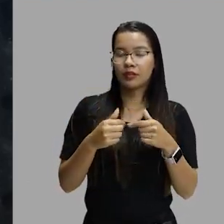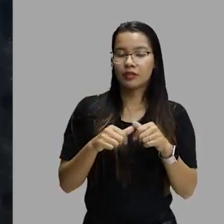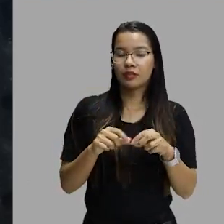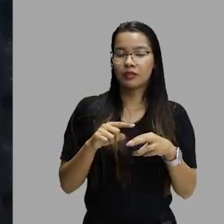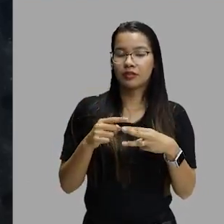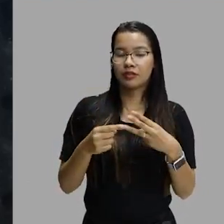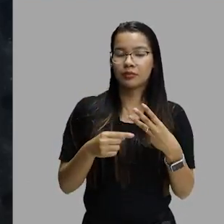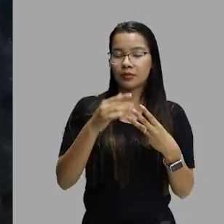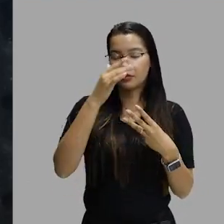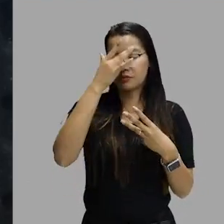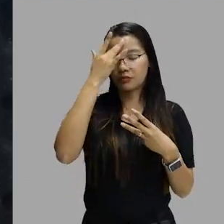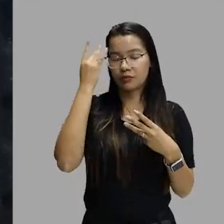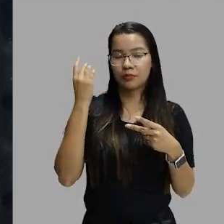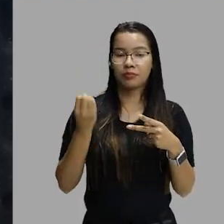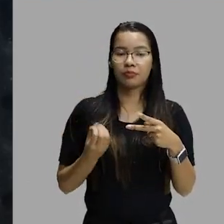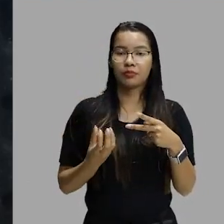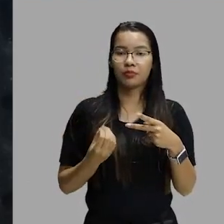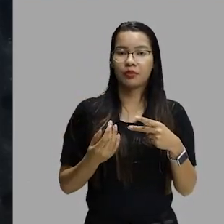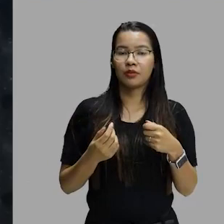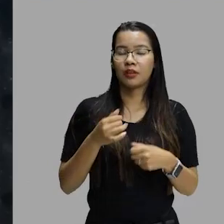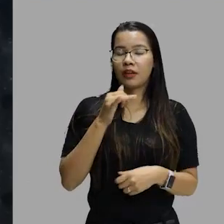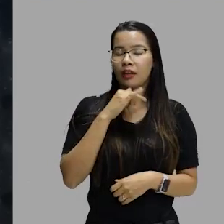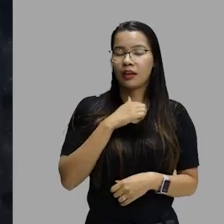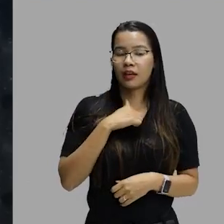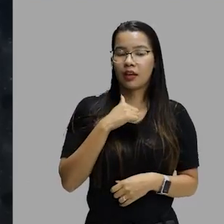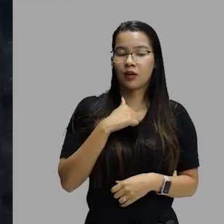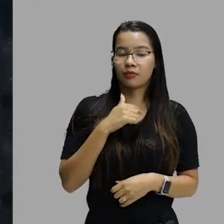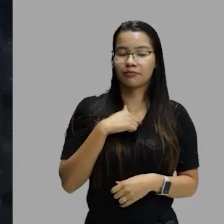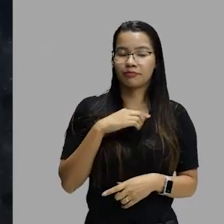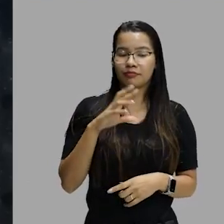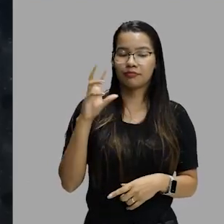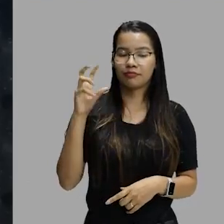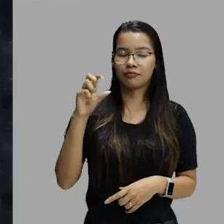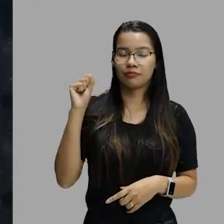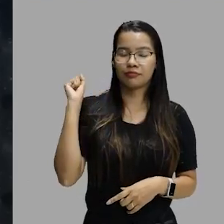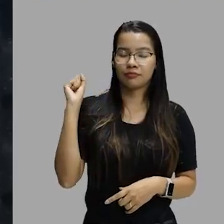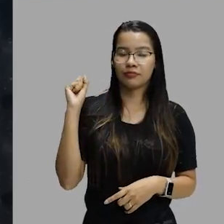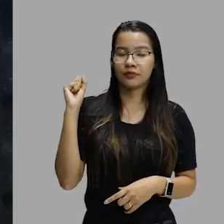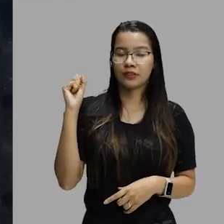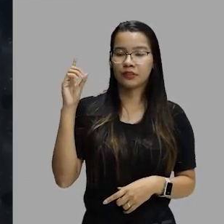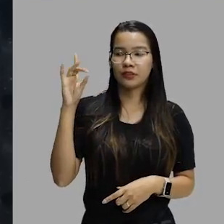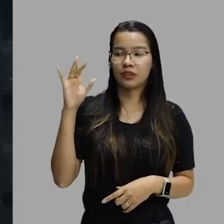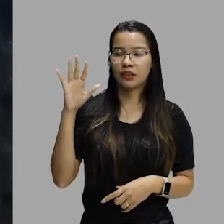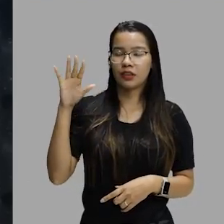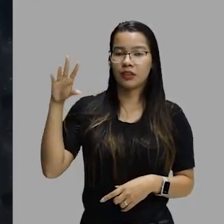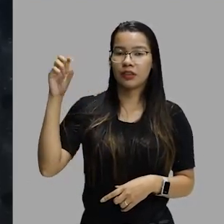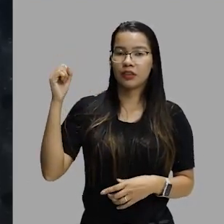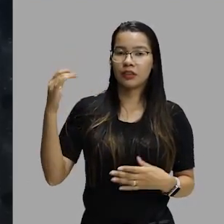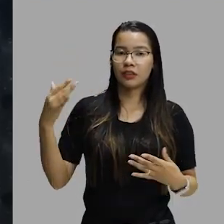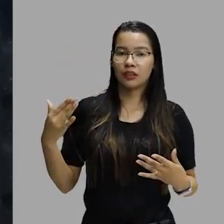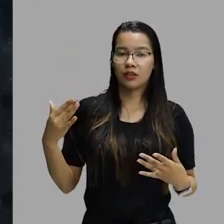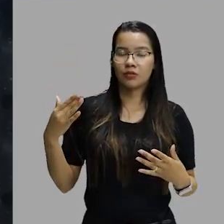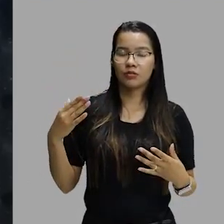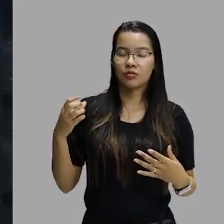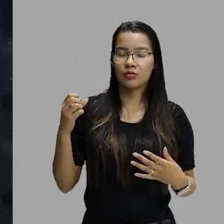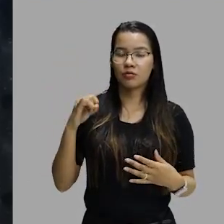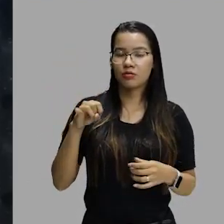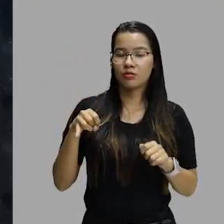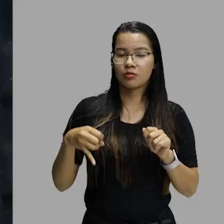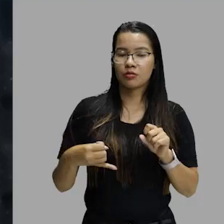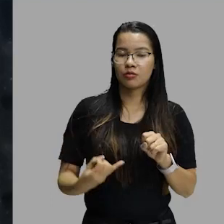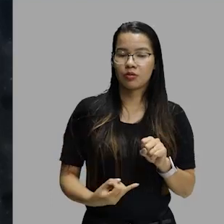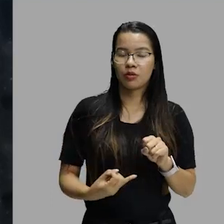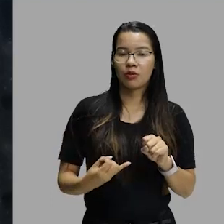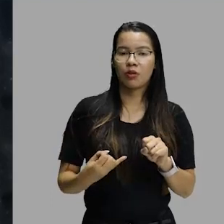plural. Desliguei a lâmpada. Quem? Eu. Sujeito oculto, identificado pela